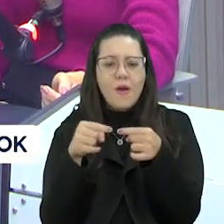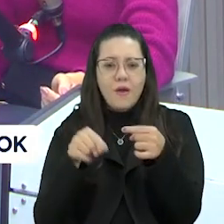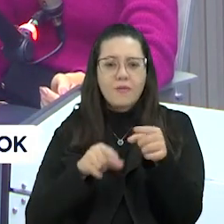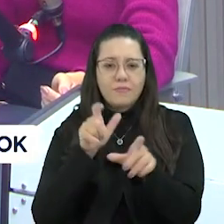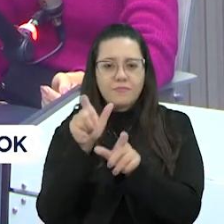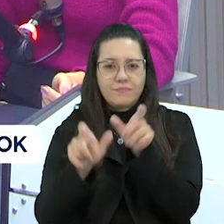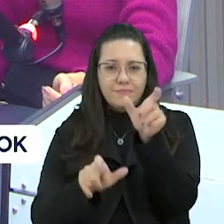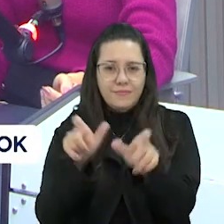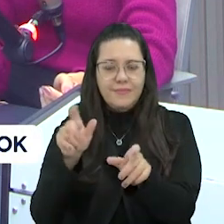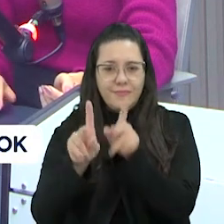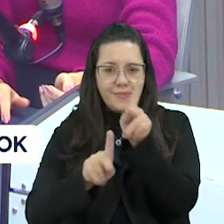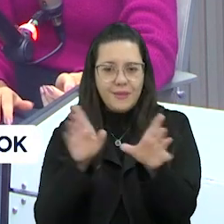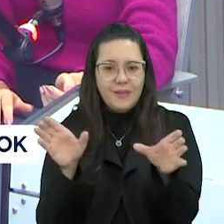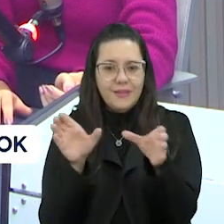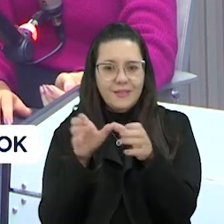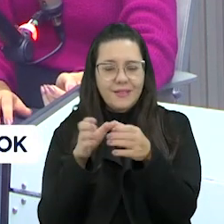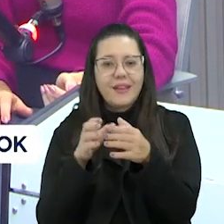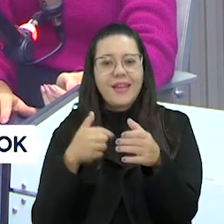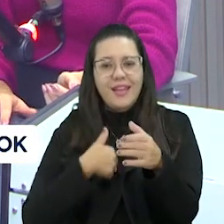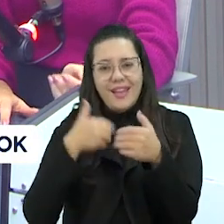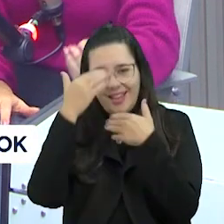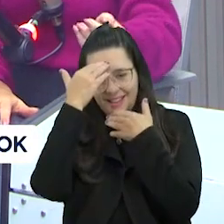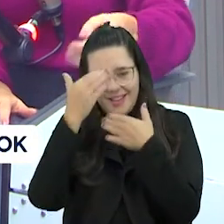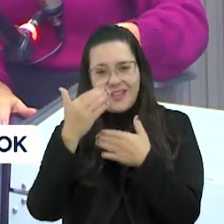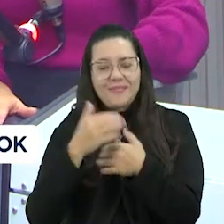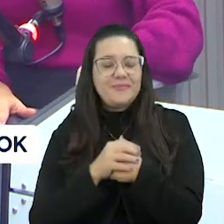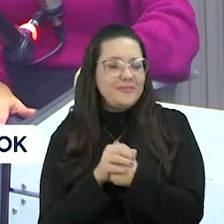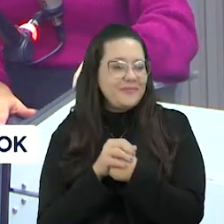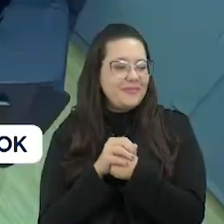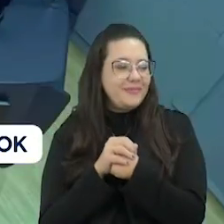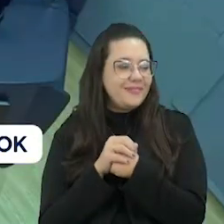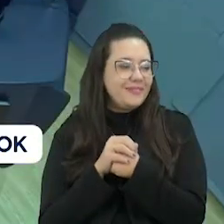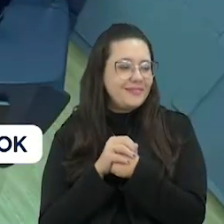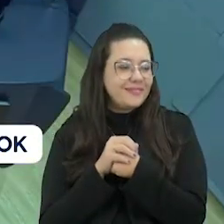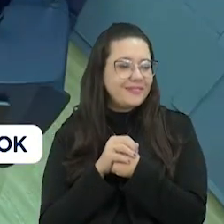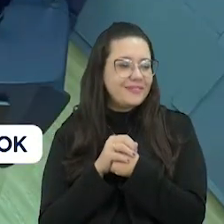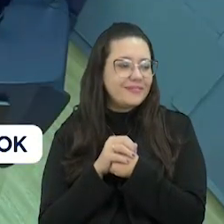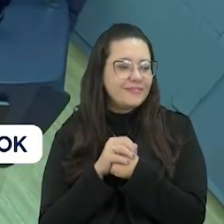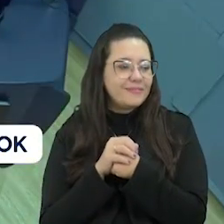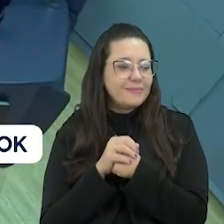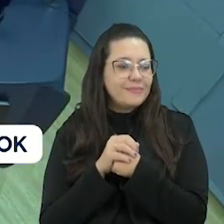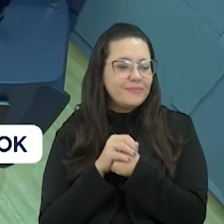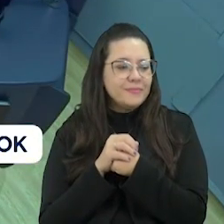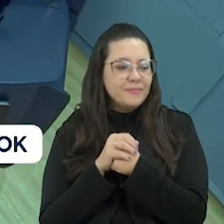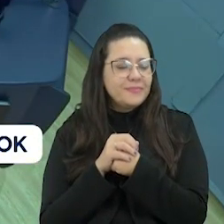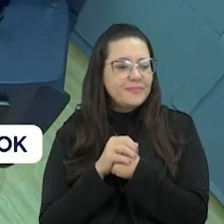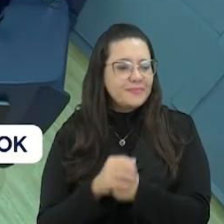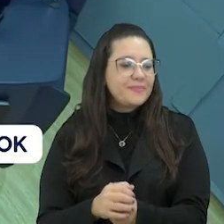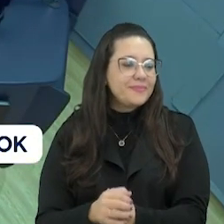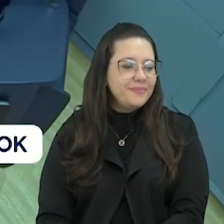população. Obrigada mais uma vez. Eu que agradeço. Muito obrigado a todos. Obrigada. Jornal da Manhã, Unifev.